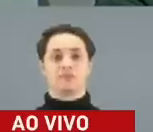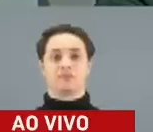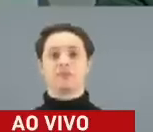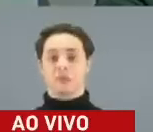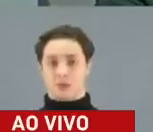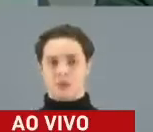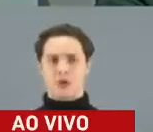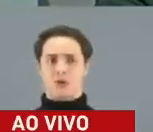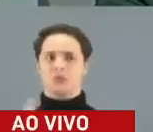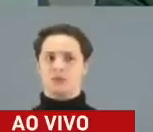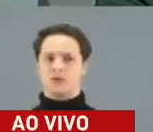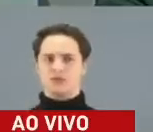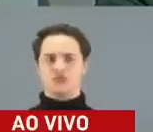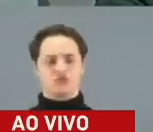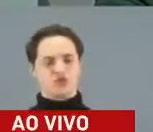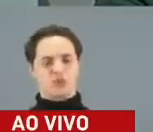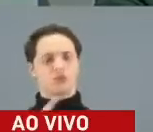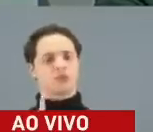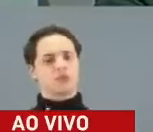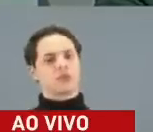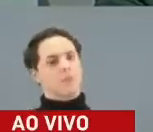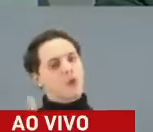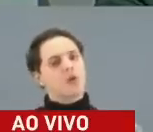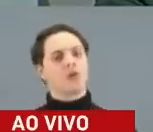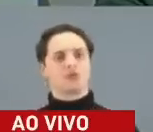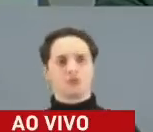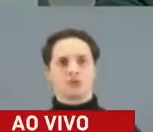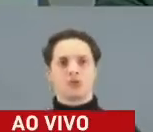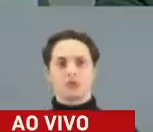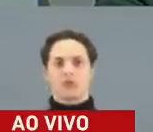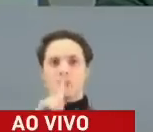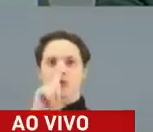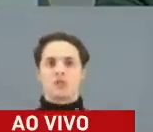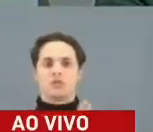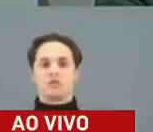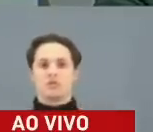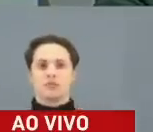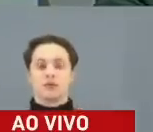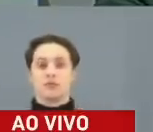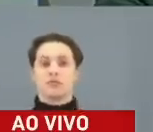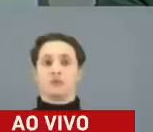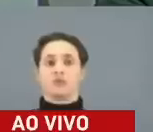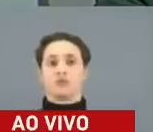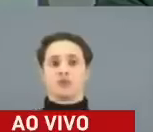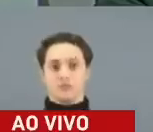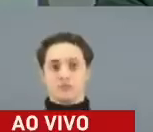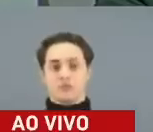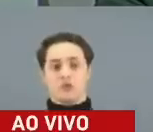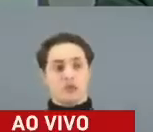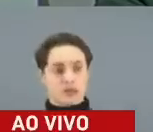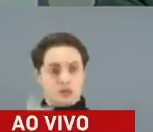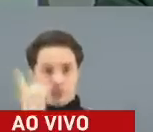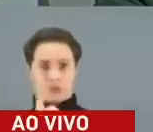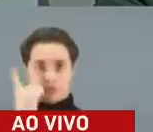eu tenho tocado isso aqui sempre de uma maneira muito democrática. Temos aqui uma lista de inscritos que já se encerrou. O deputado